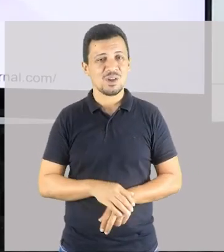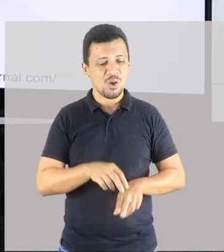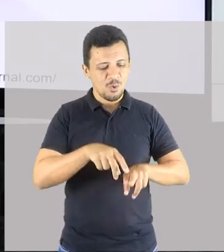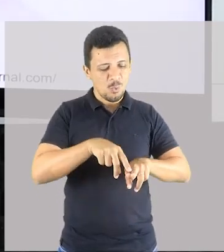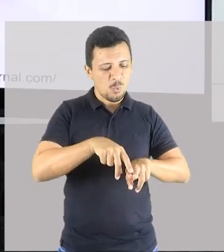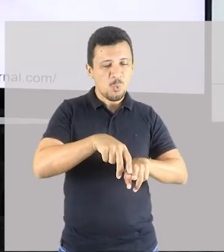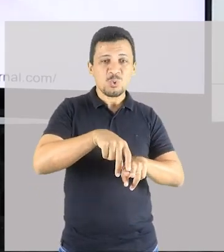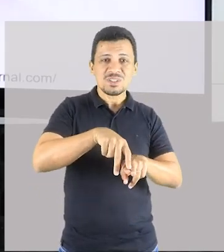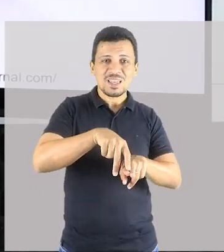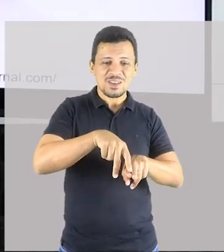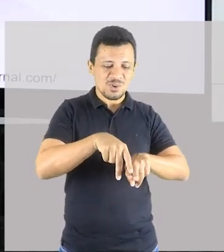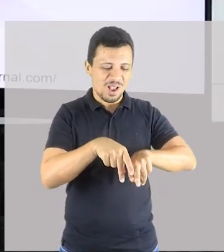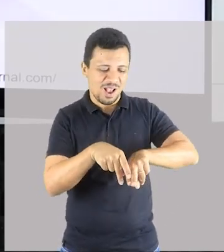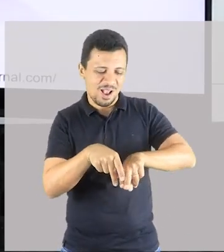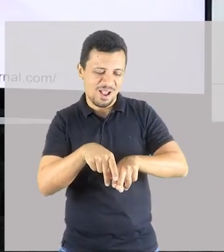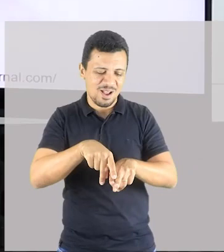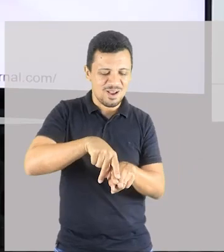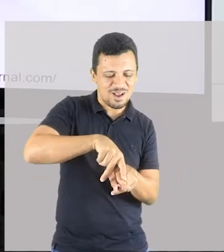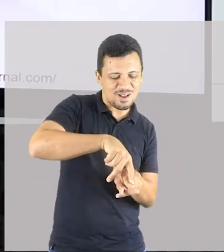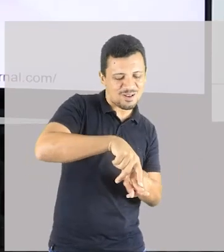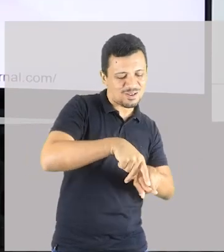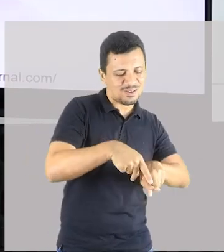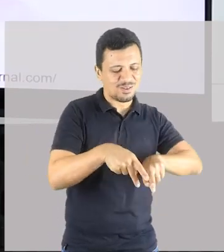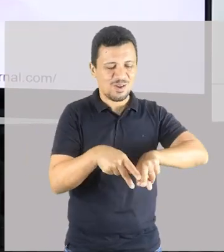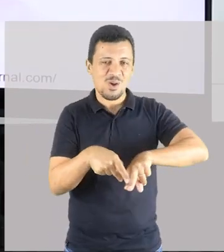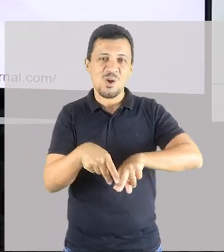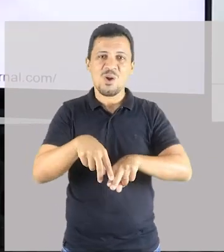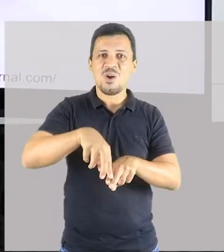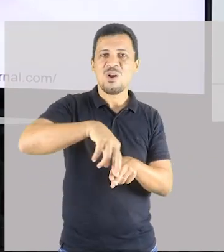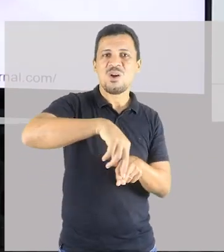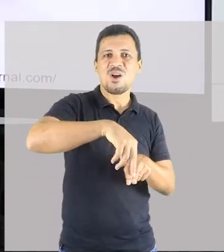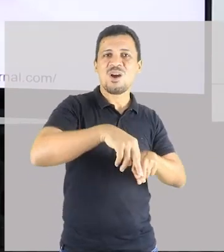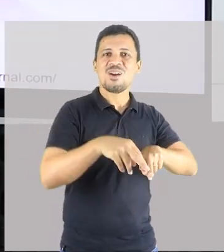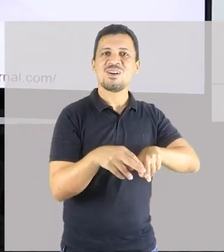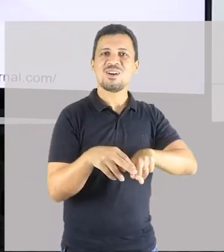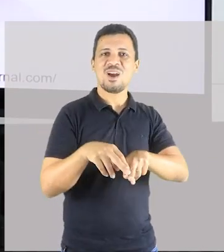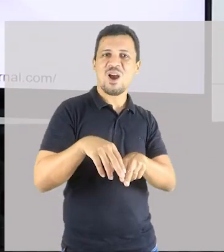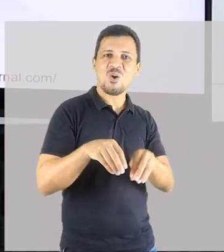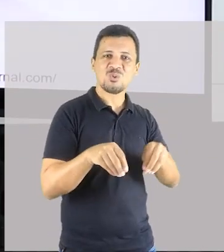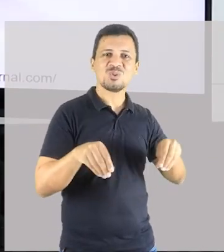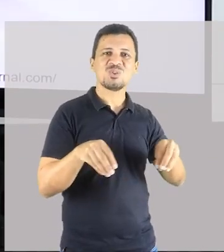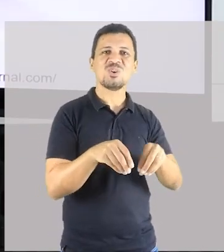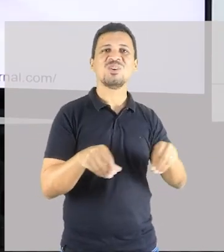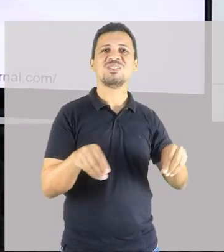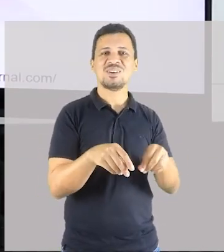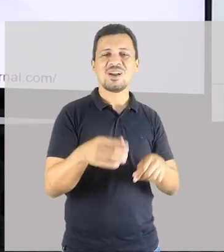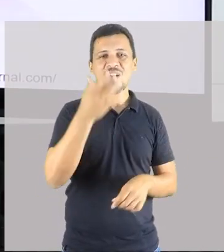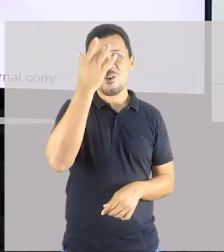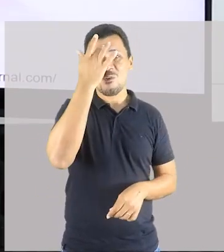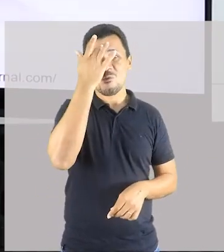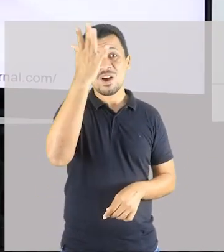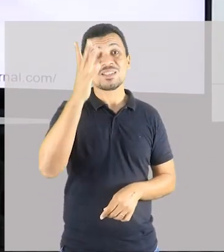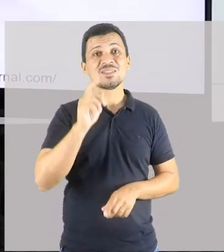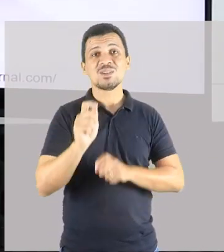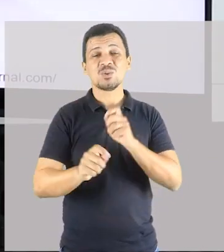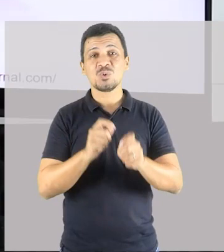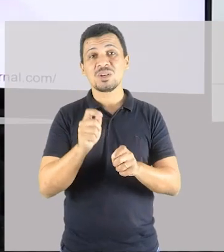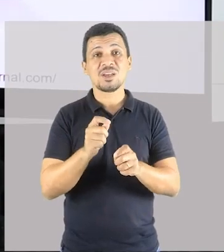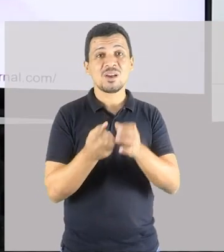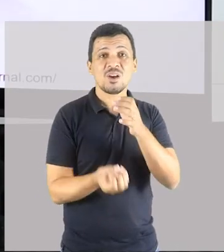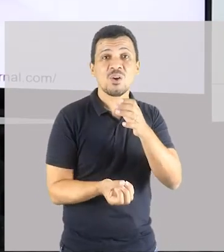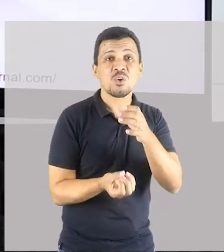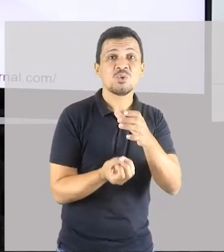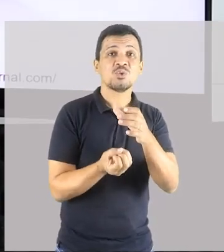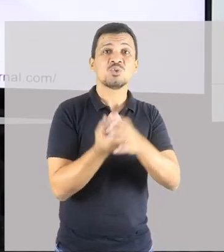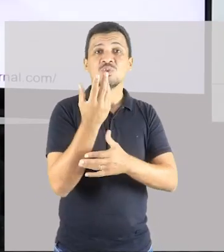skate tivesse um pouco mais de aderência com o solo. Isso facilitou o